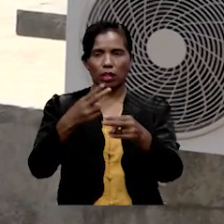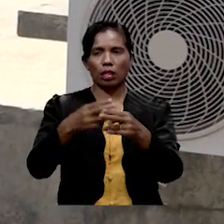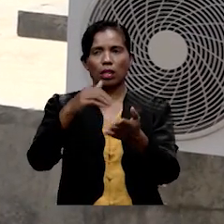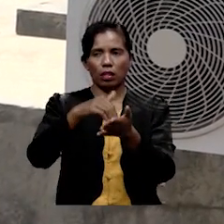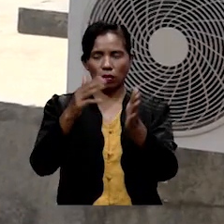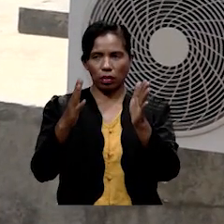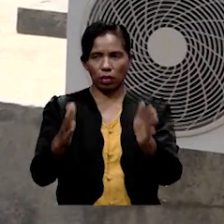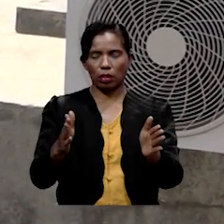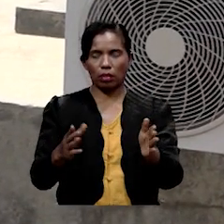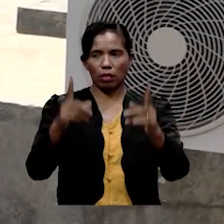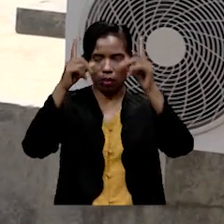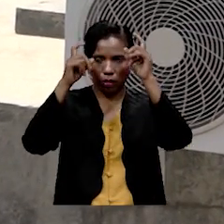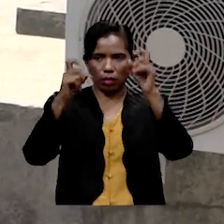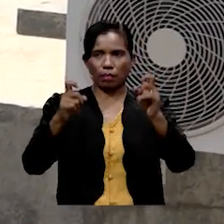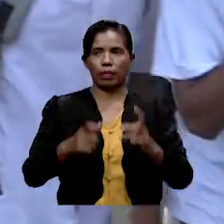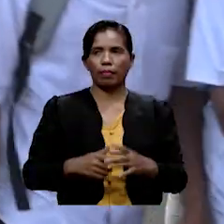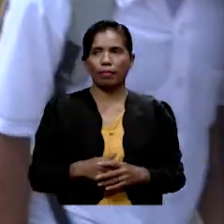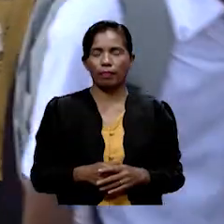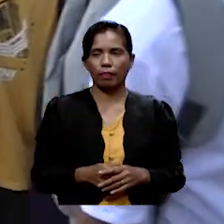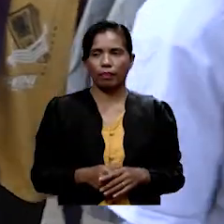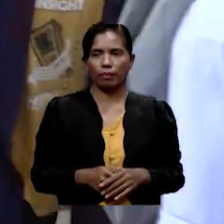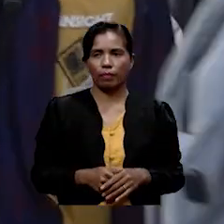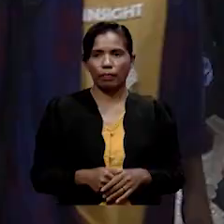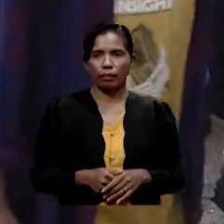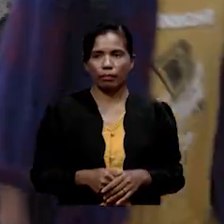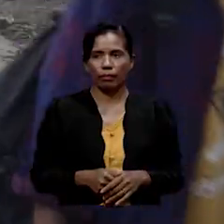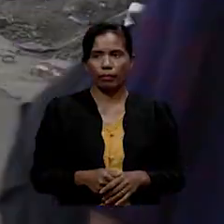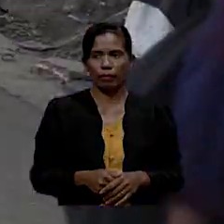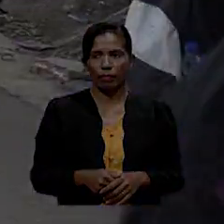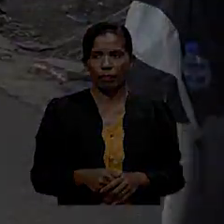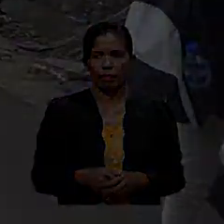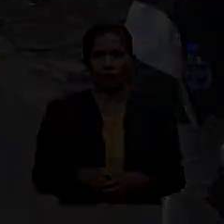Nebe tuir exame lian Korea. Felicitas Borges, Zaime dos Santos, Gemen.